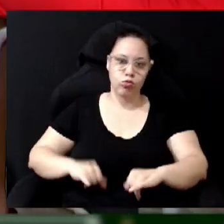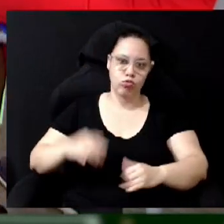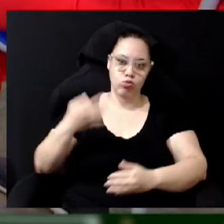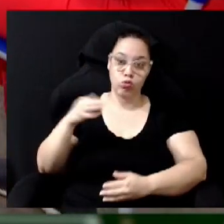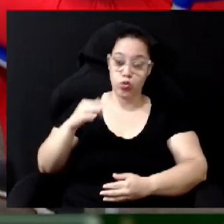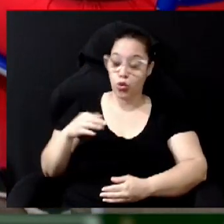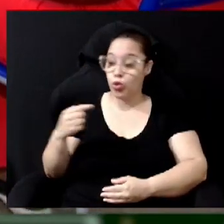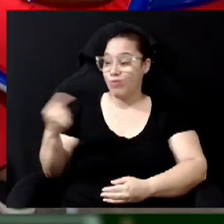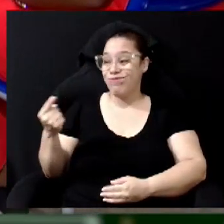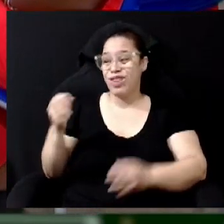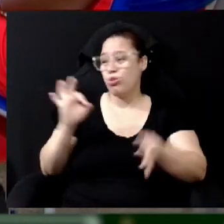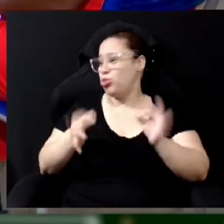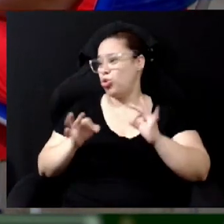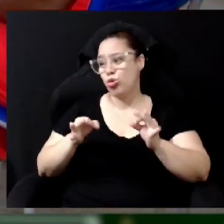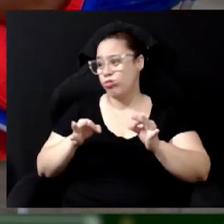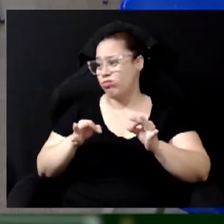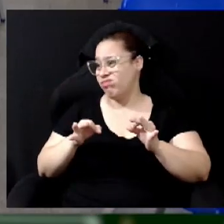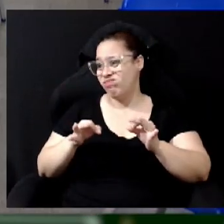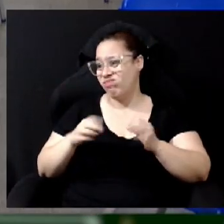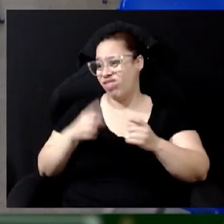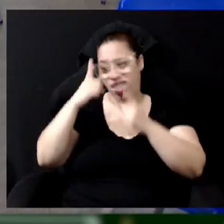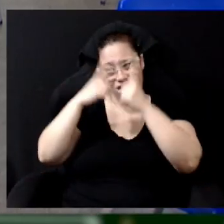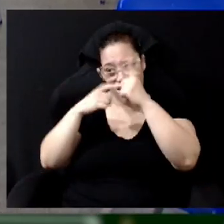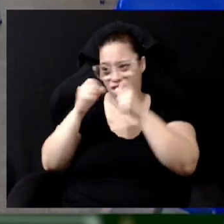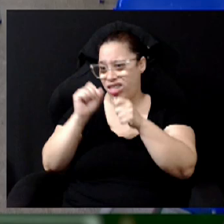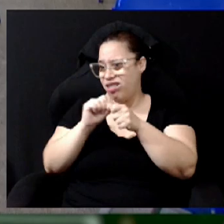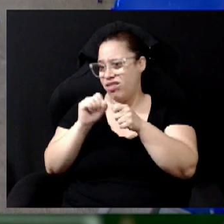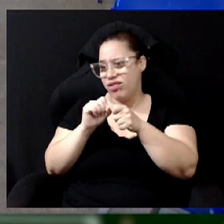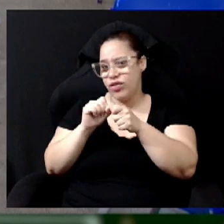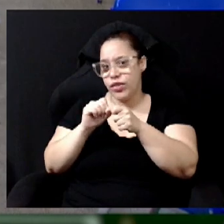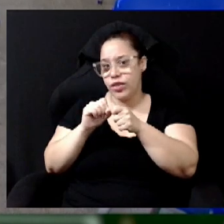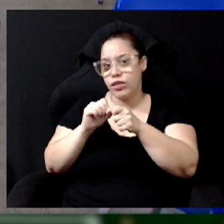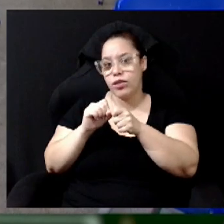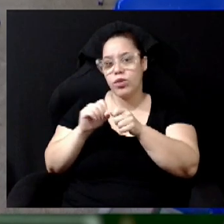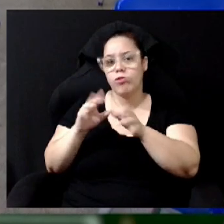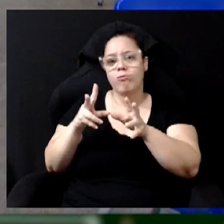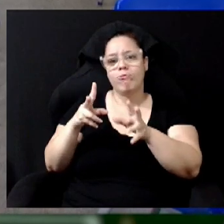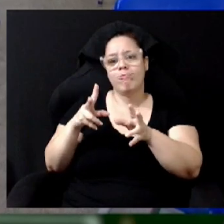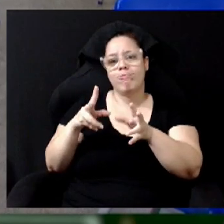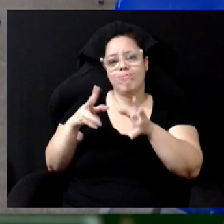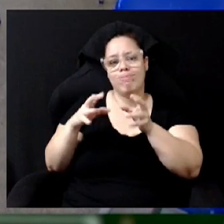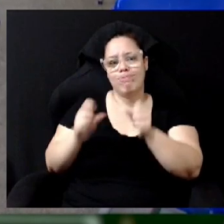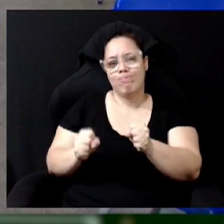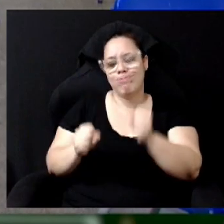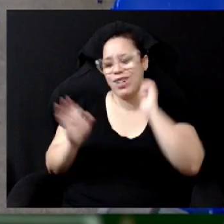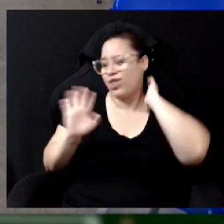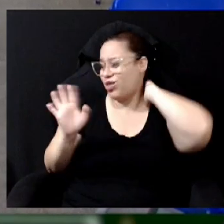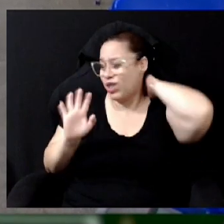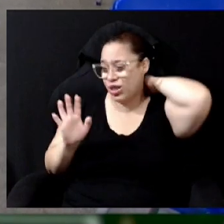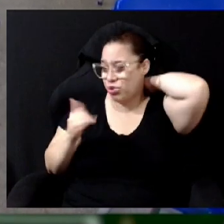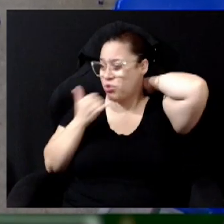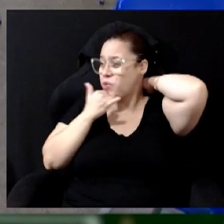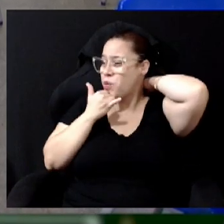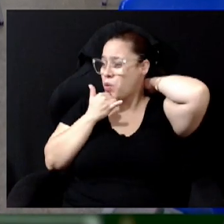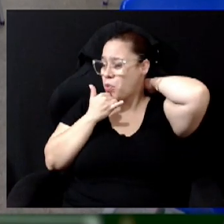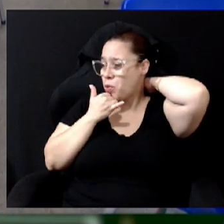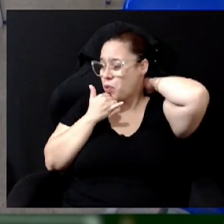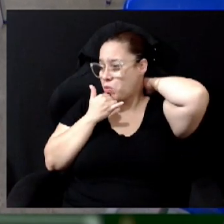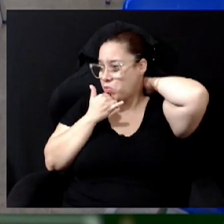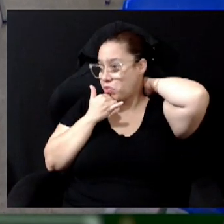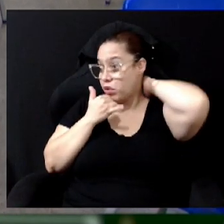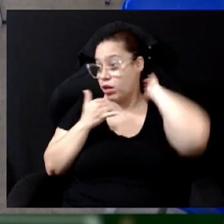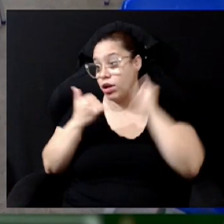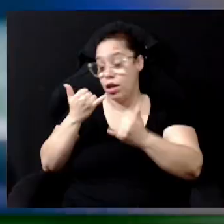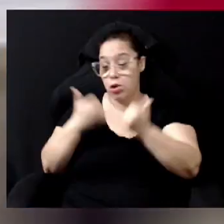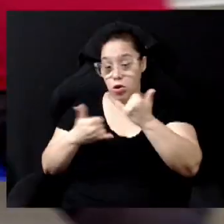julgo, eu não cometo violência. Exatamente. Mesmo quando eu cometo, eu reconheço. Eu falo assim, poxa, não é desculpa, foi mal. Eu sempre falo na sala de aula, brincadeira é quando 2